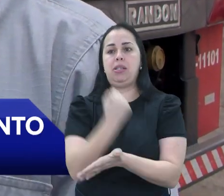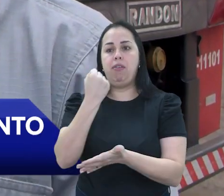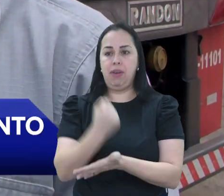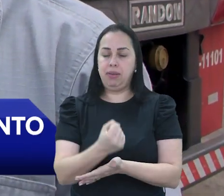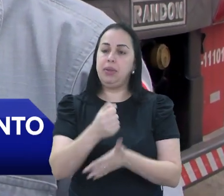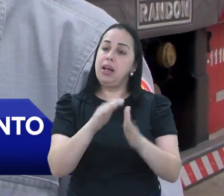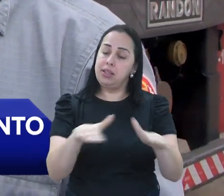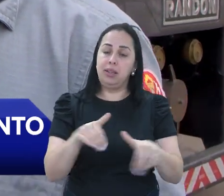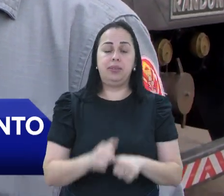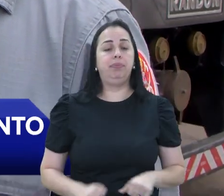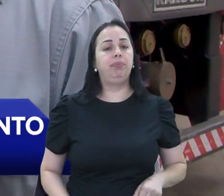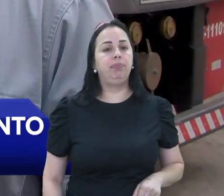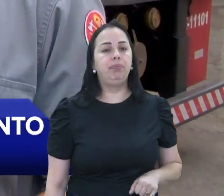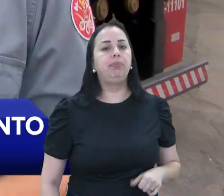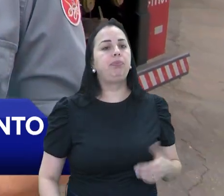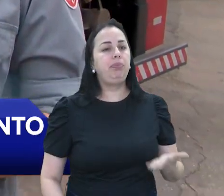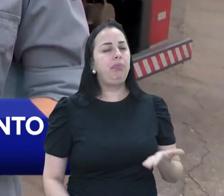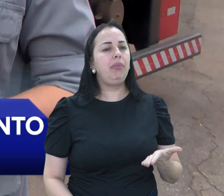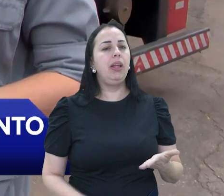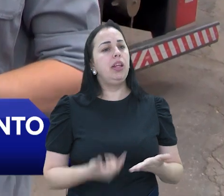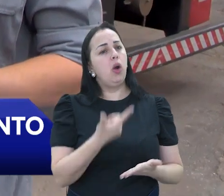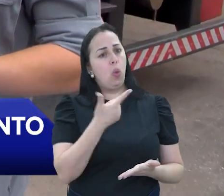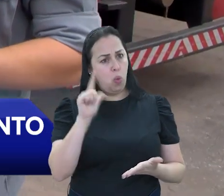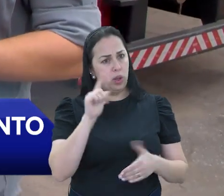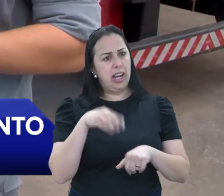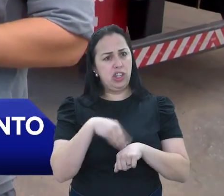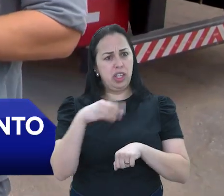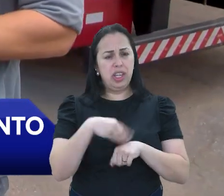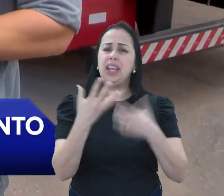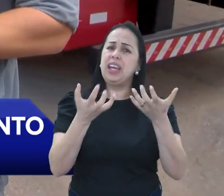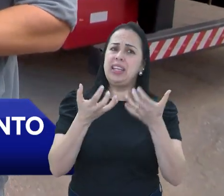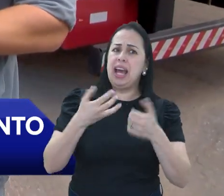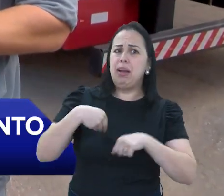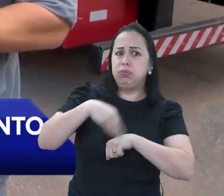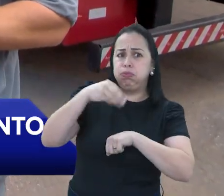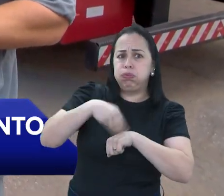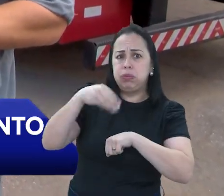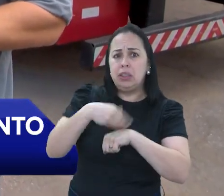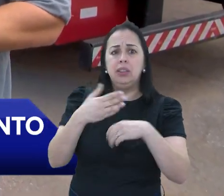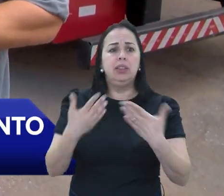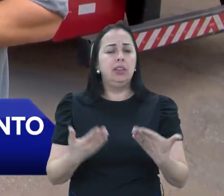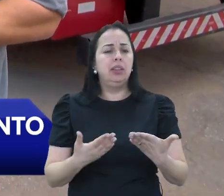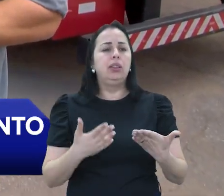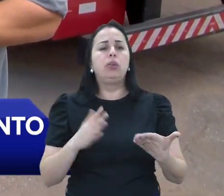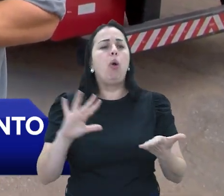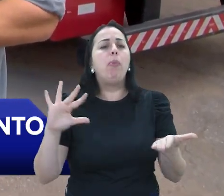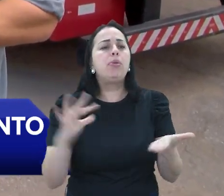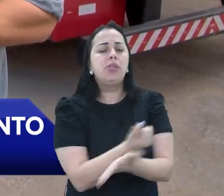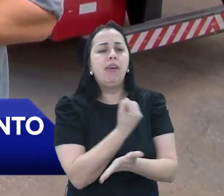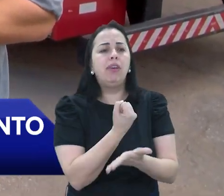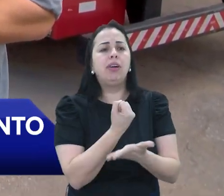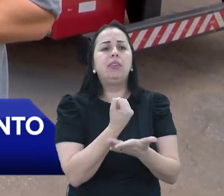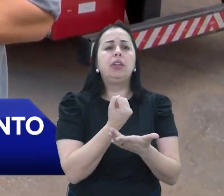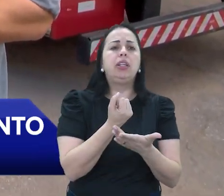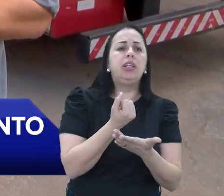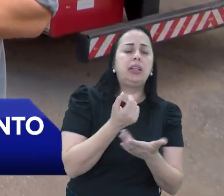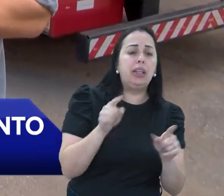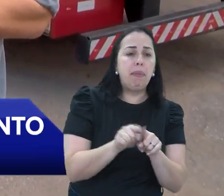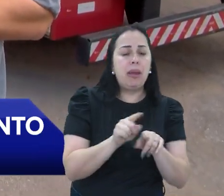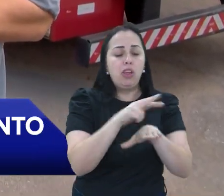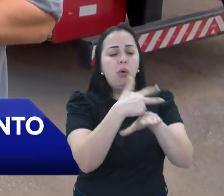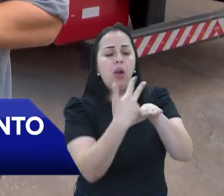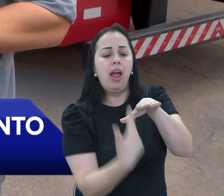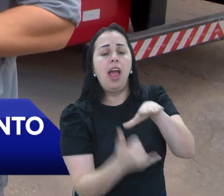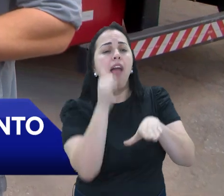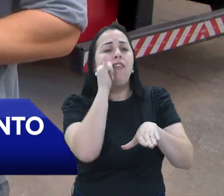o resgate dessa criança afogada. Tem mais alguma orientação que o senhor quer passar para os pais em relação ao salvamento de crianças, de como evitar